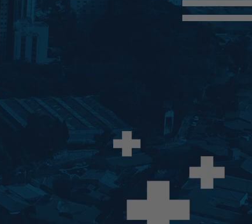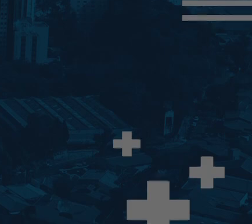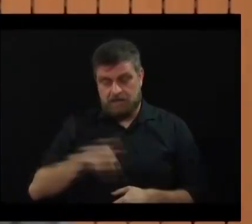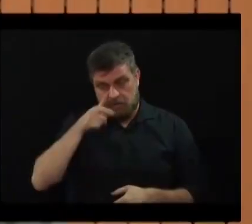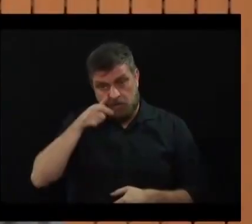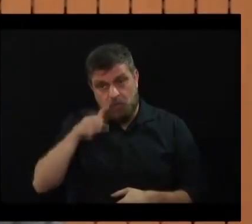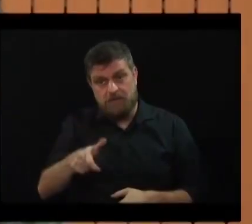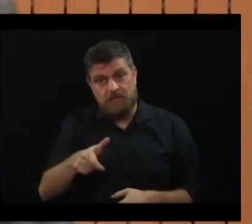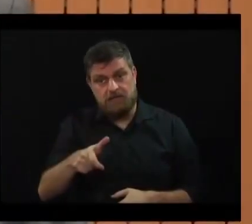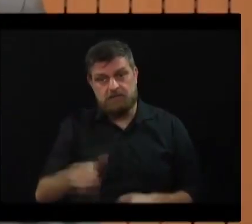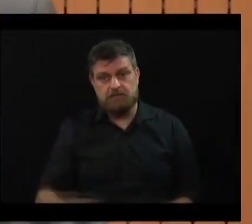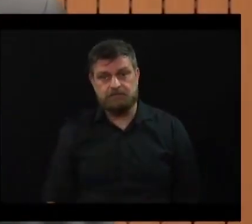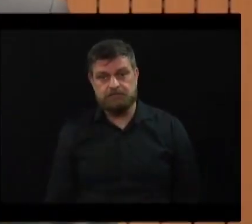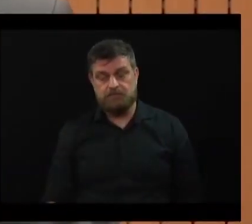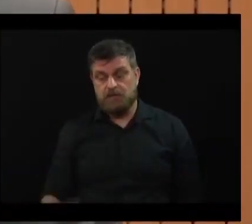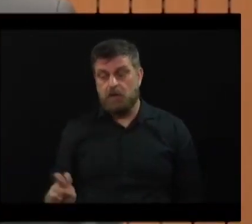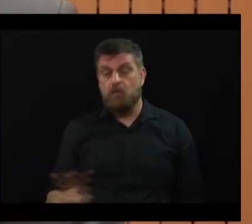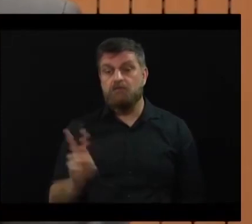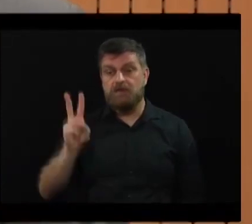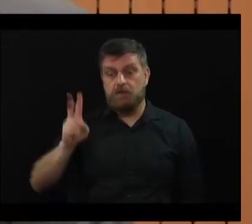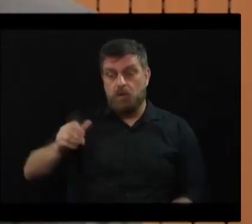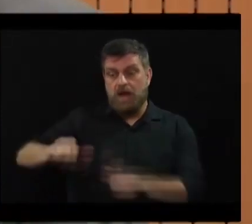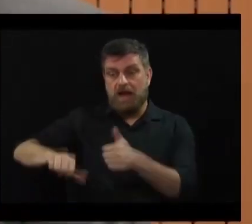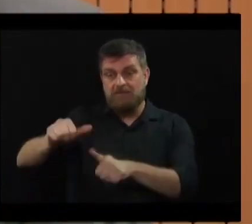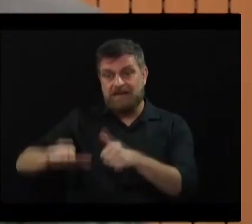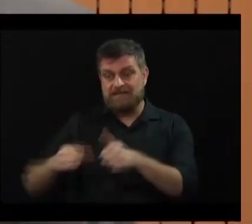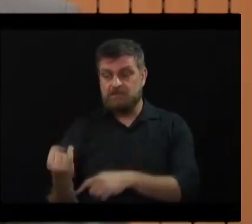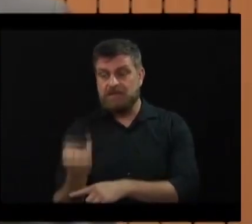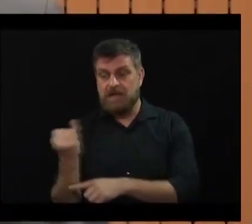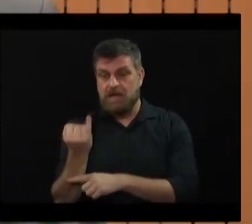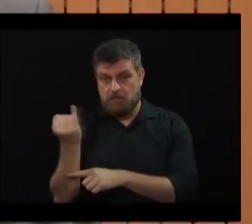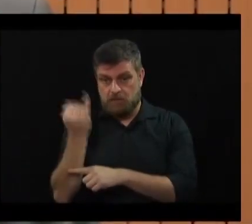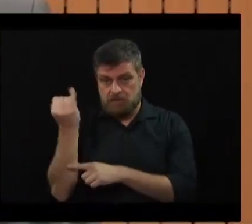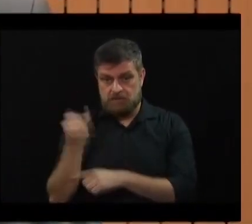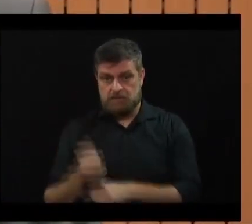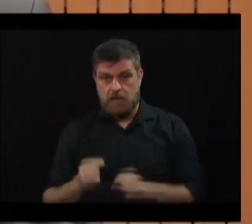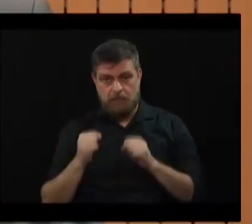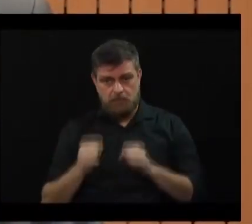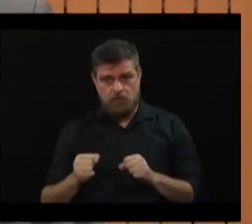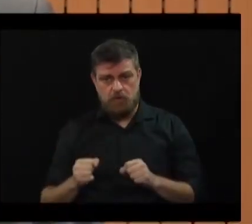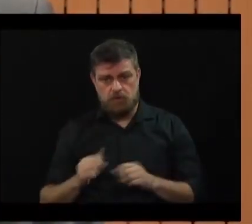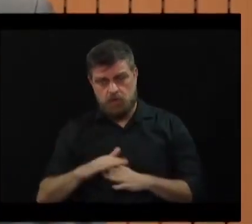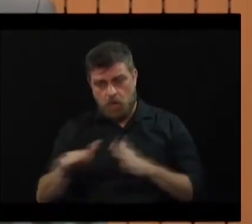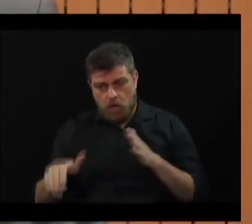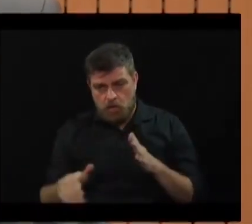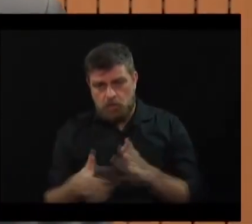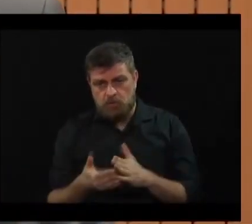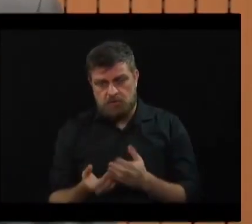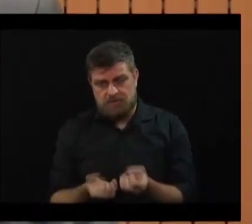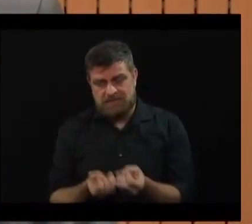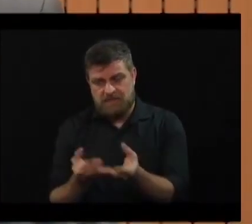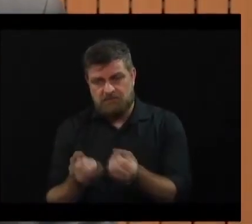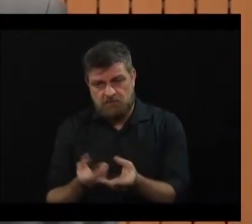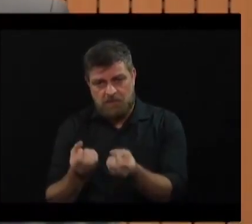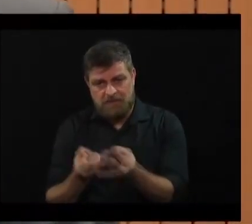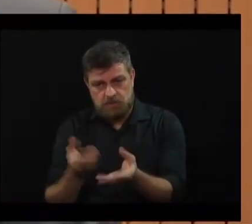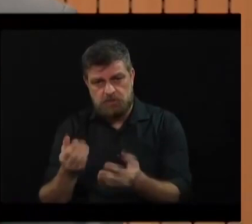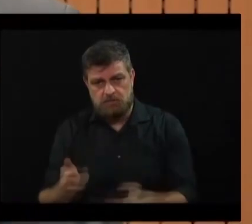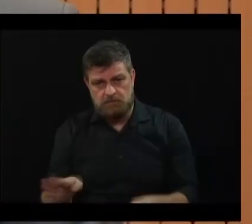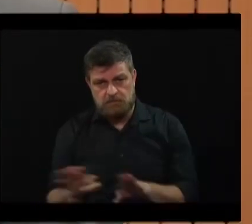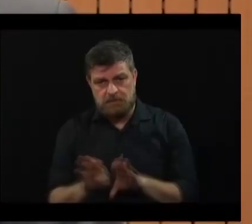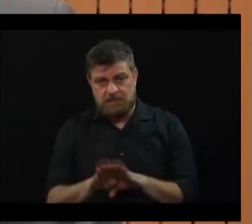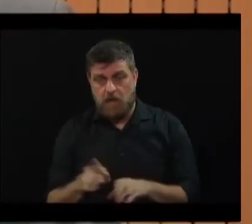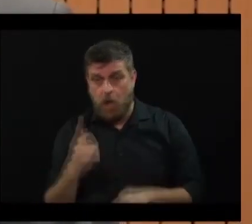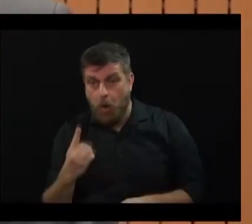quanto ao médio senhor presidente da propositura possibilita que todos os informativos cost no